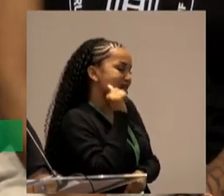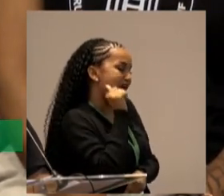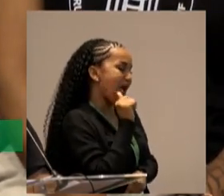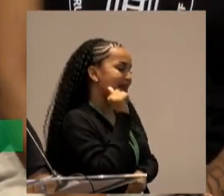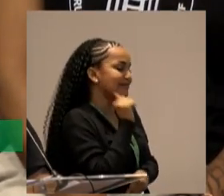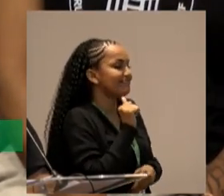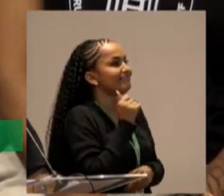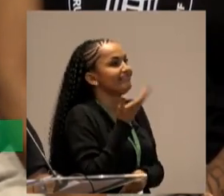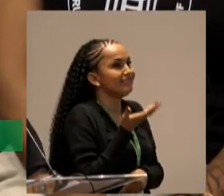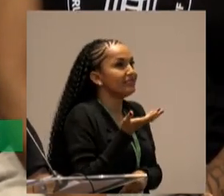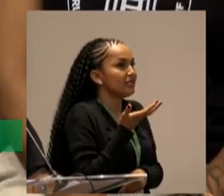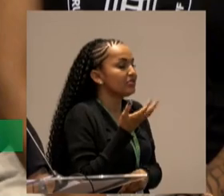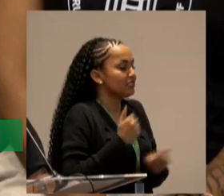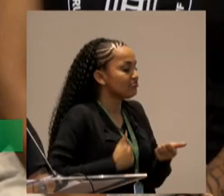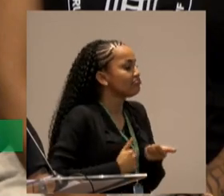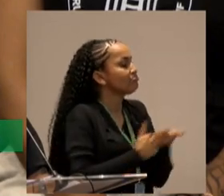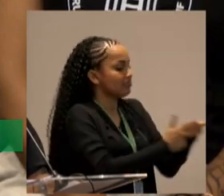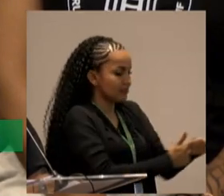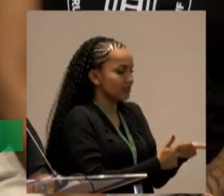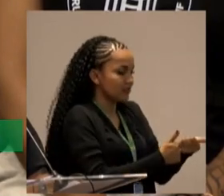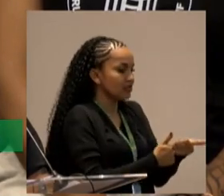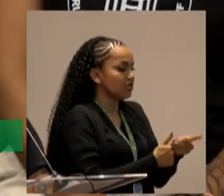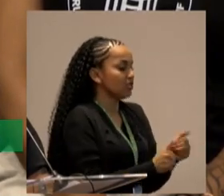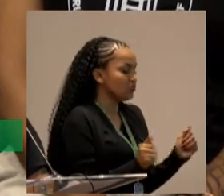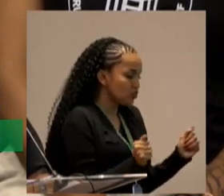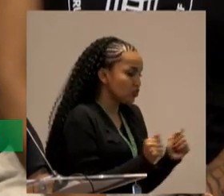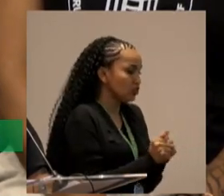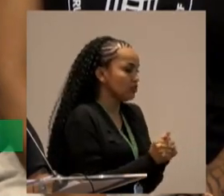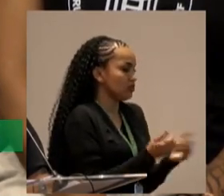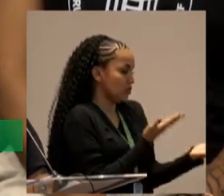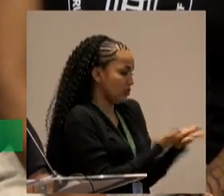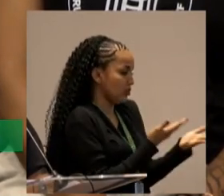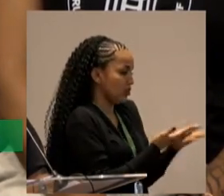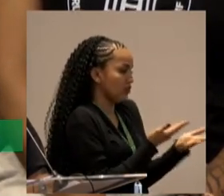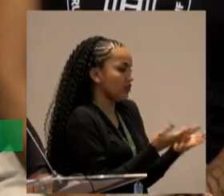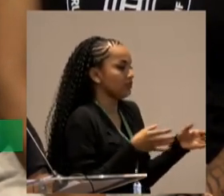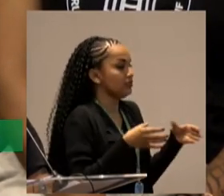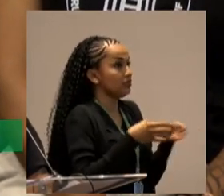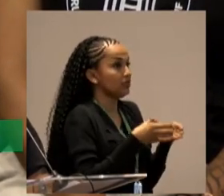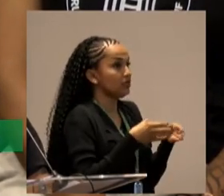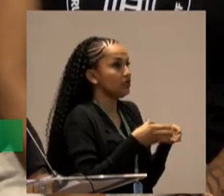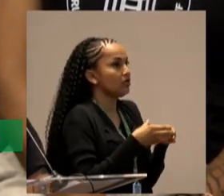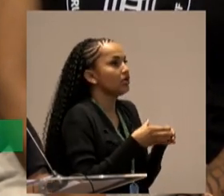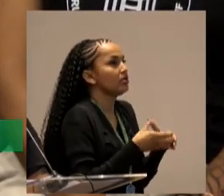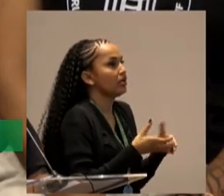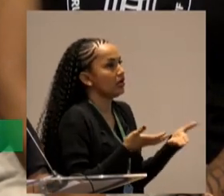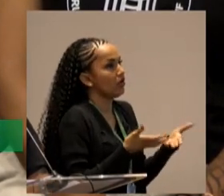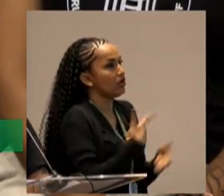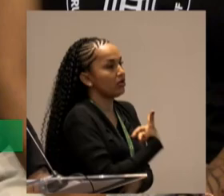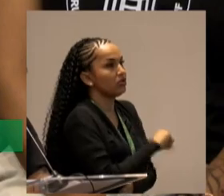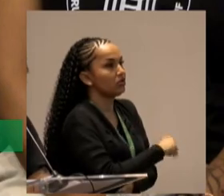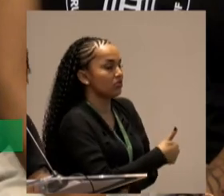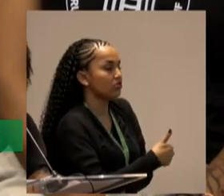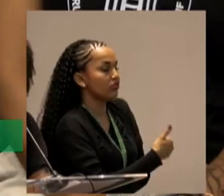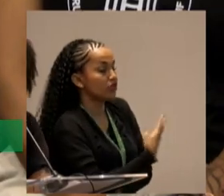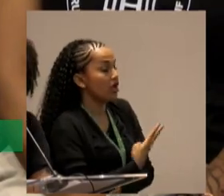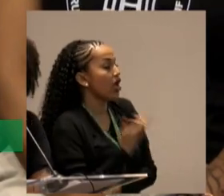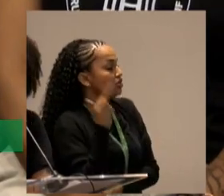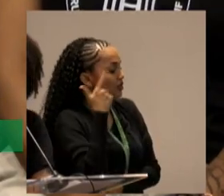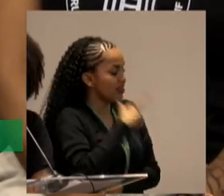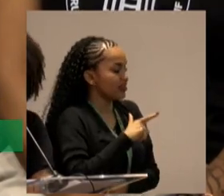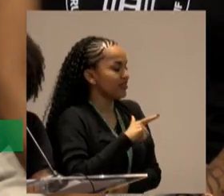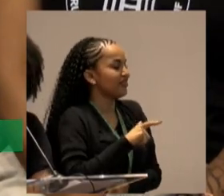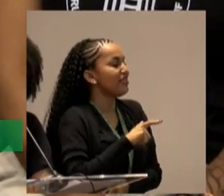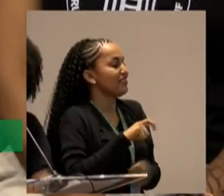que nos ajudaram, que estão juntas no grupo de estudos, que nesse ano a gente conseguiu fazer a nossa logo, a